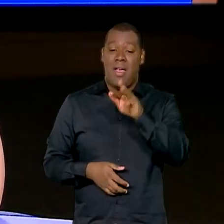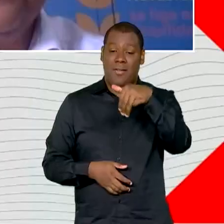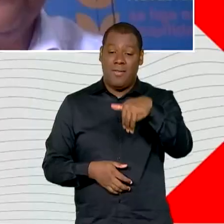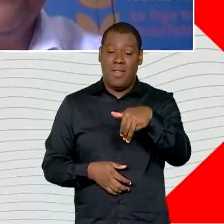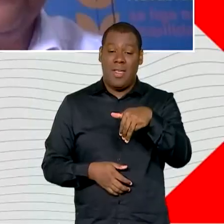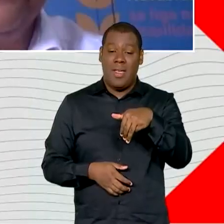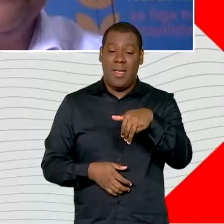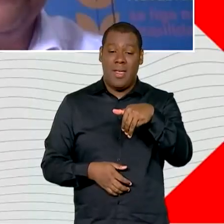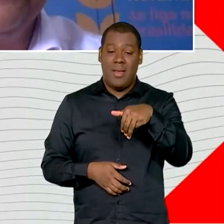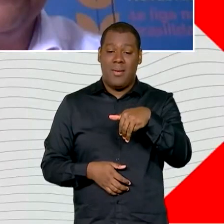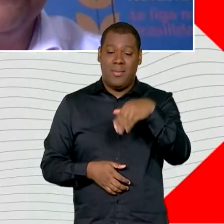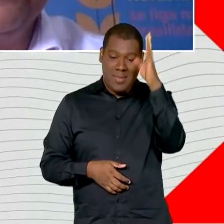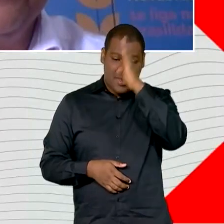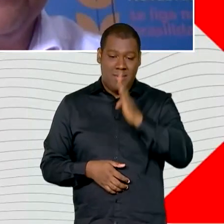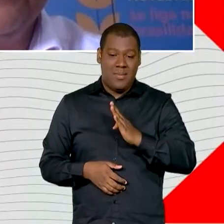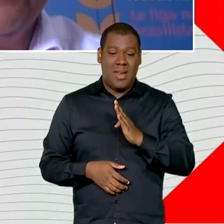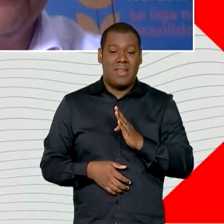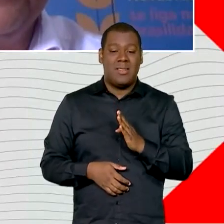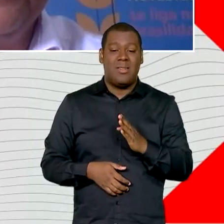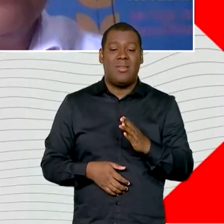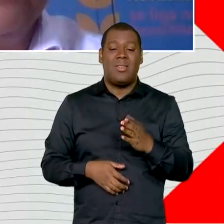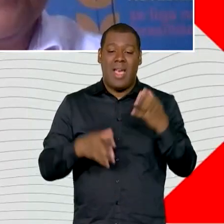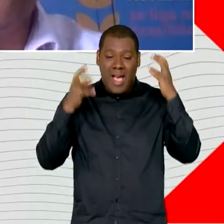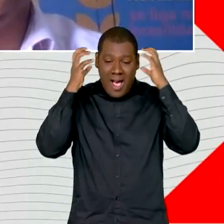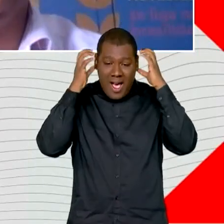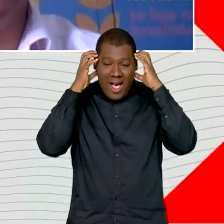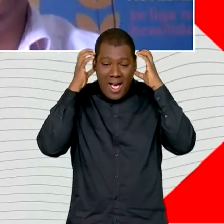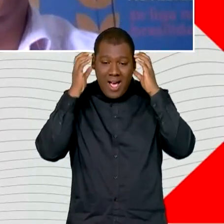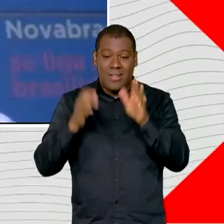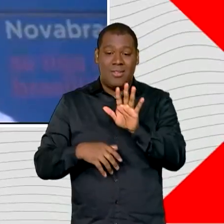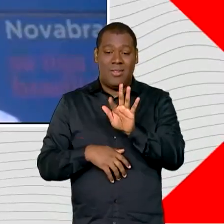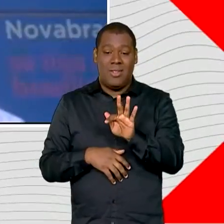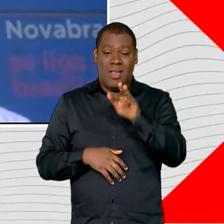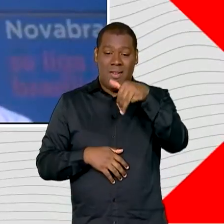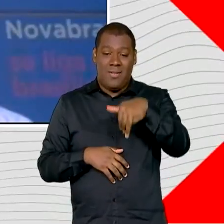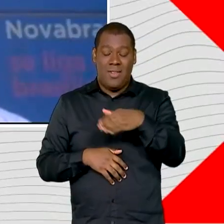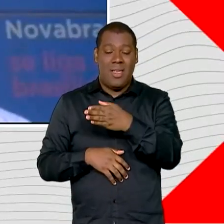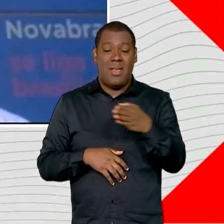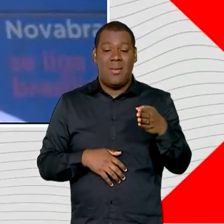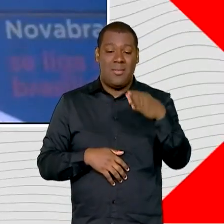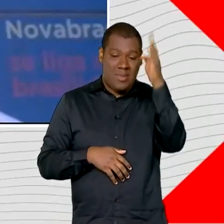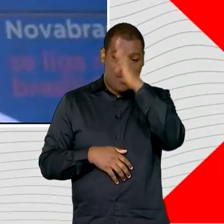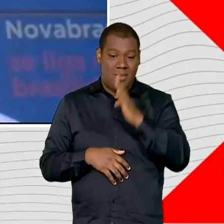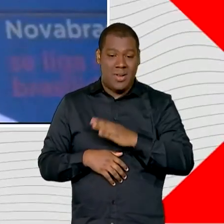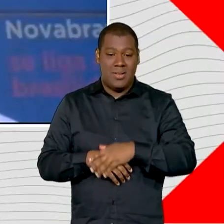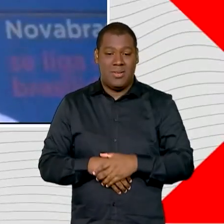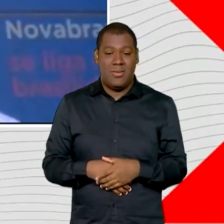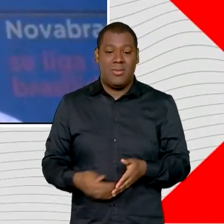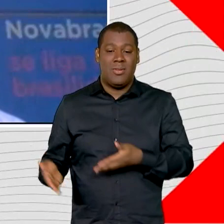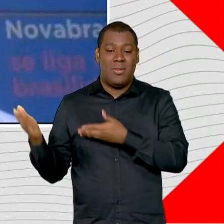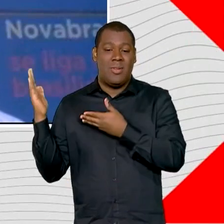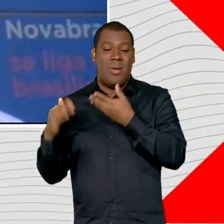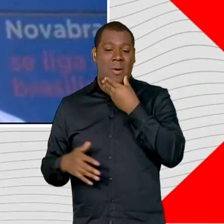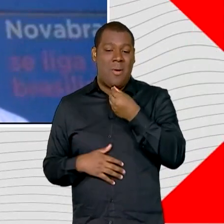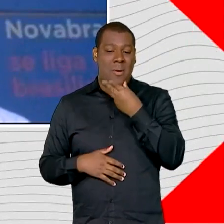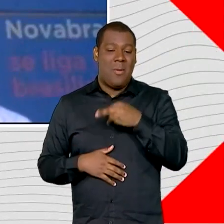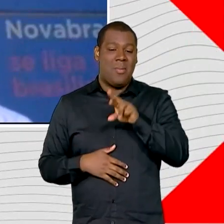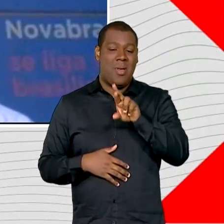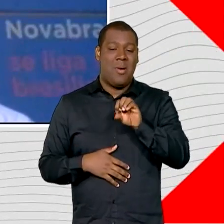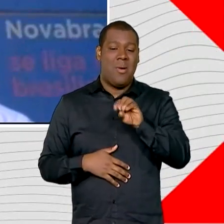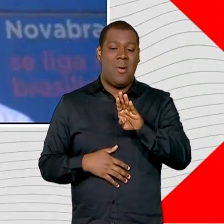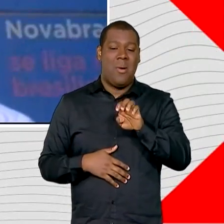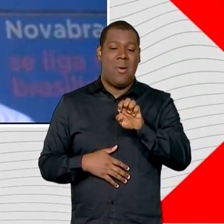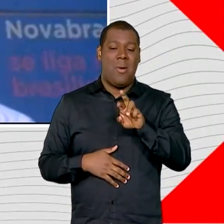Nonato. Oi, Nonato. Bom dia para você. Oi, Karine. Bom dia para você. Bom dia ao ministro. Um prazer estar aqui com